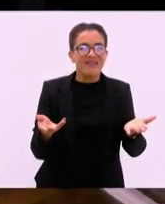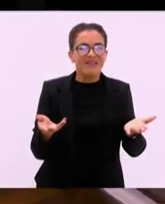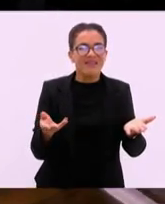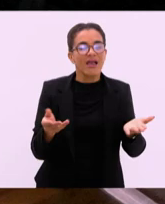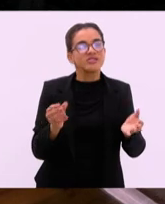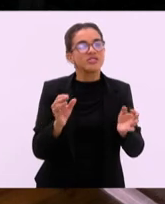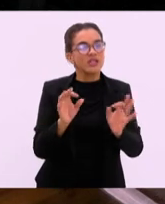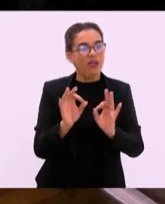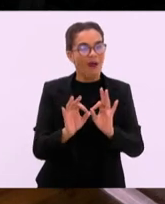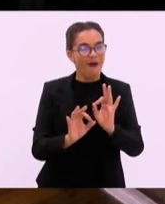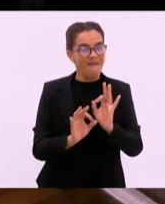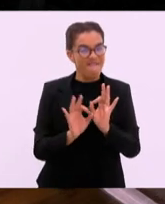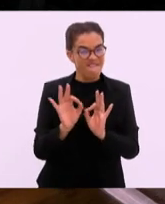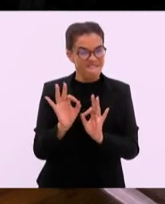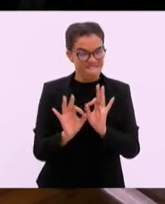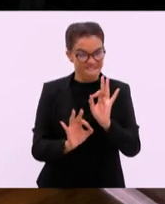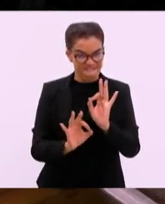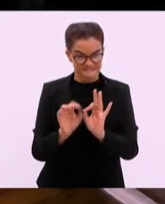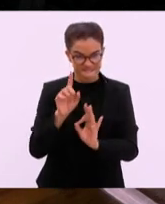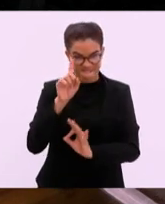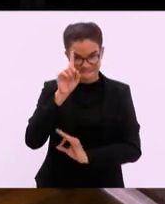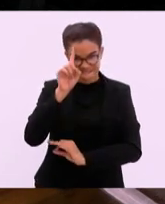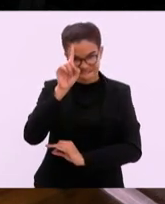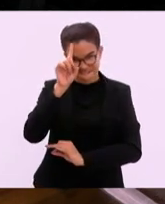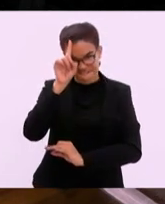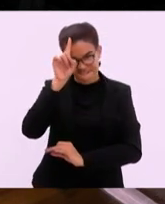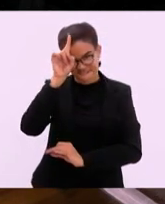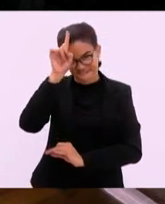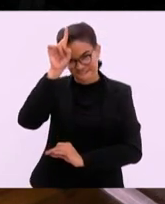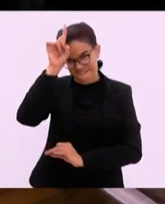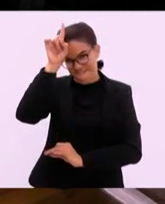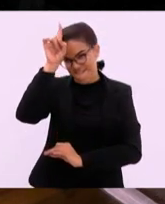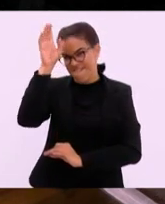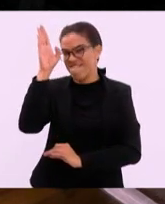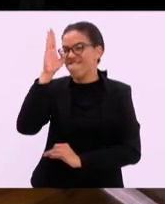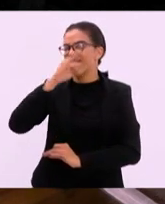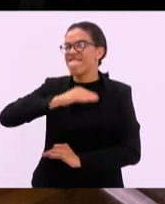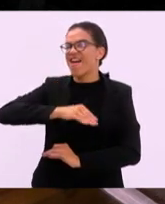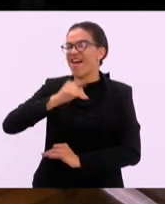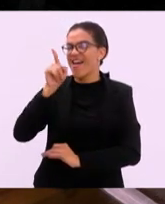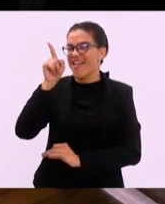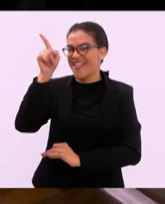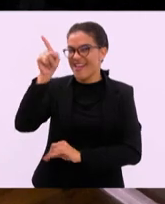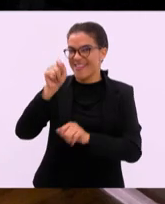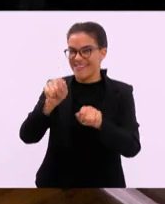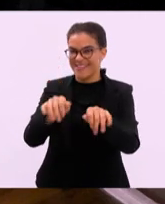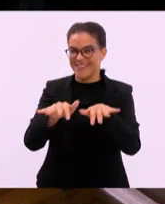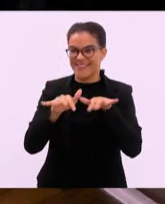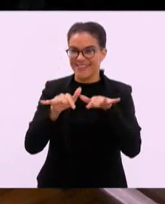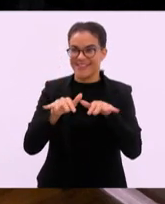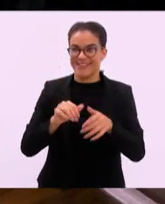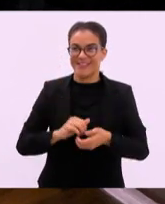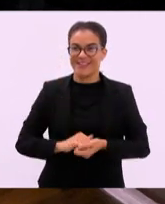emenda bem maléfica no plenário. Pois é. A gente capricha.